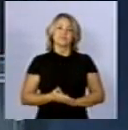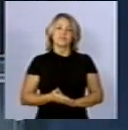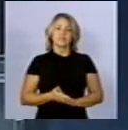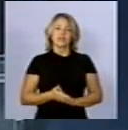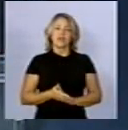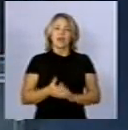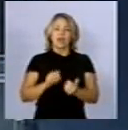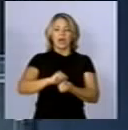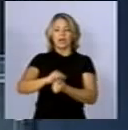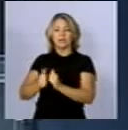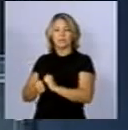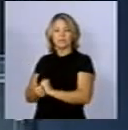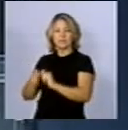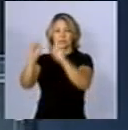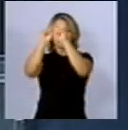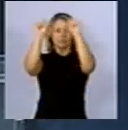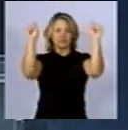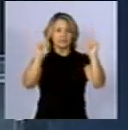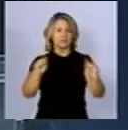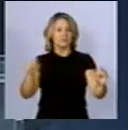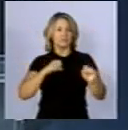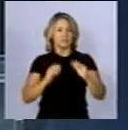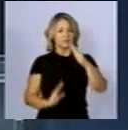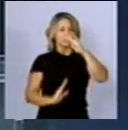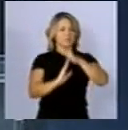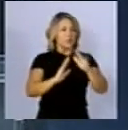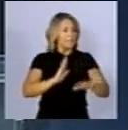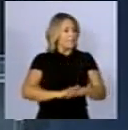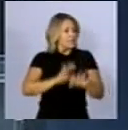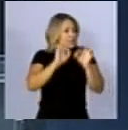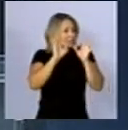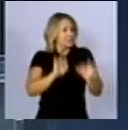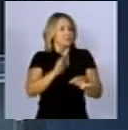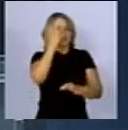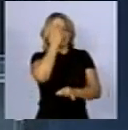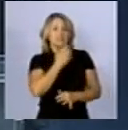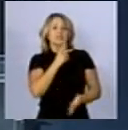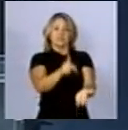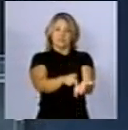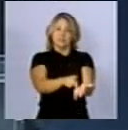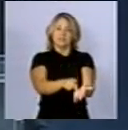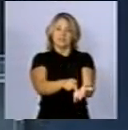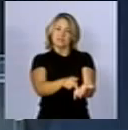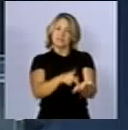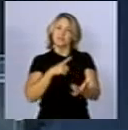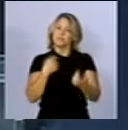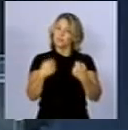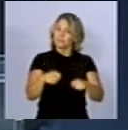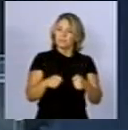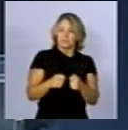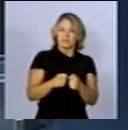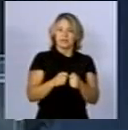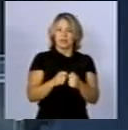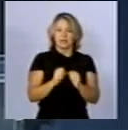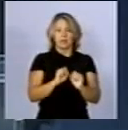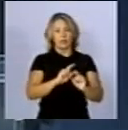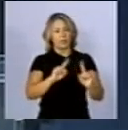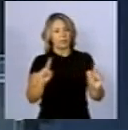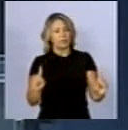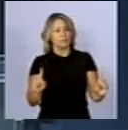A adaptação do sistema a limites mais rigorosos, eh, além de de desnecessária, tecnicamente